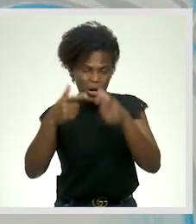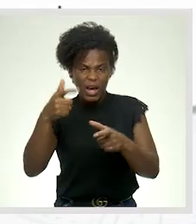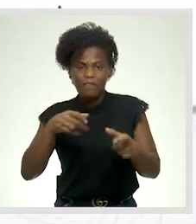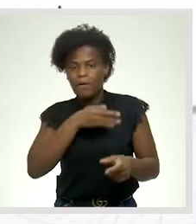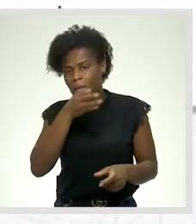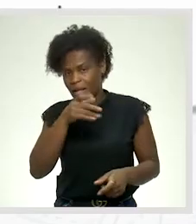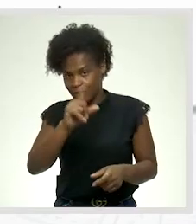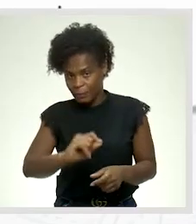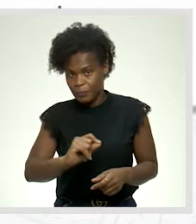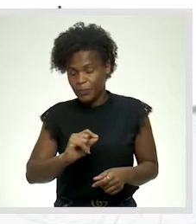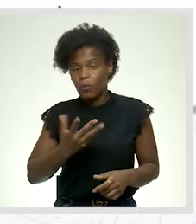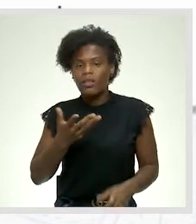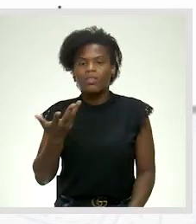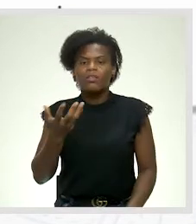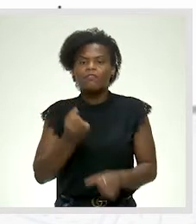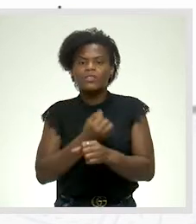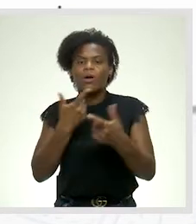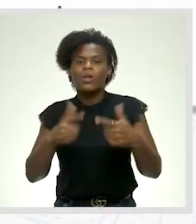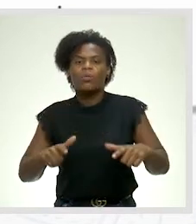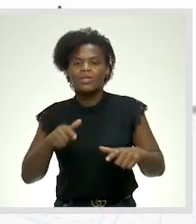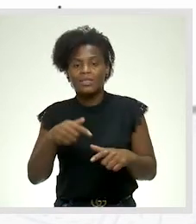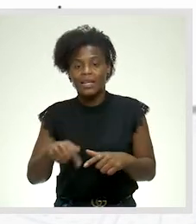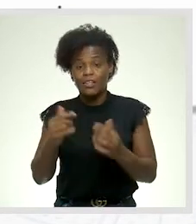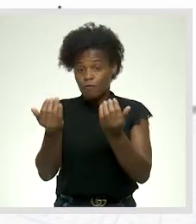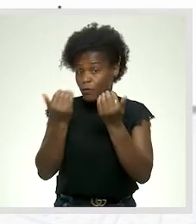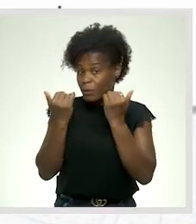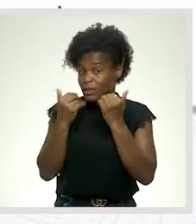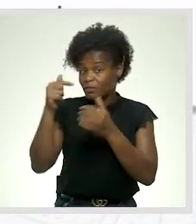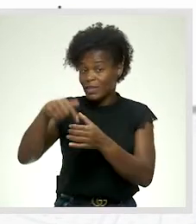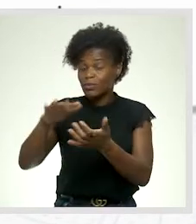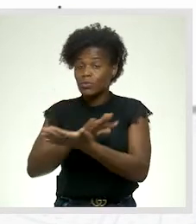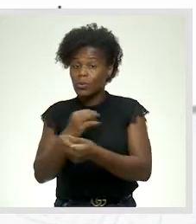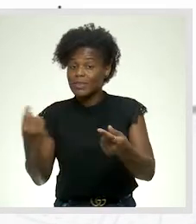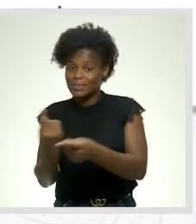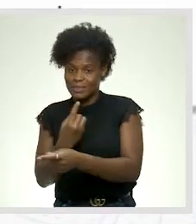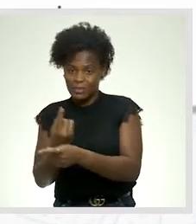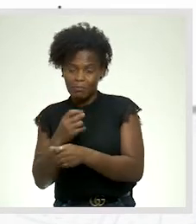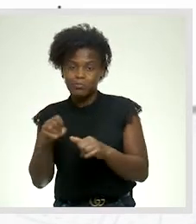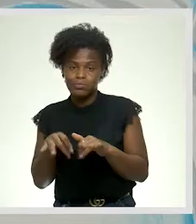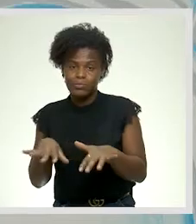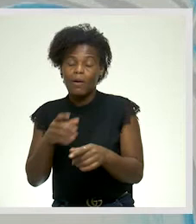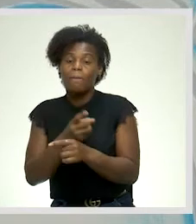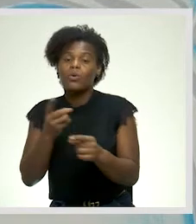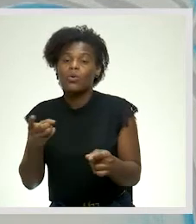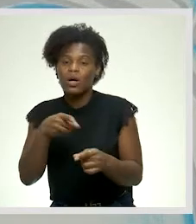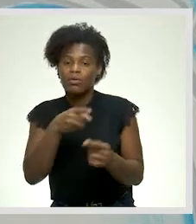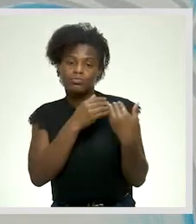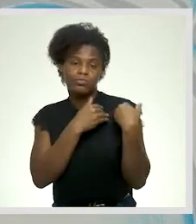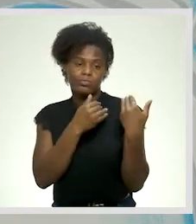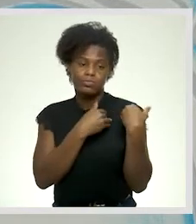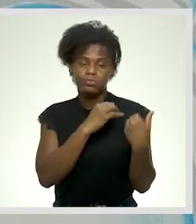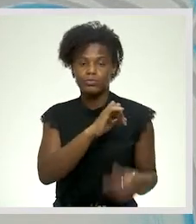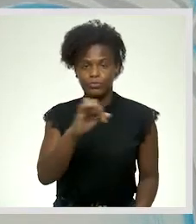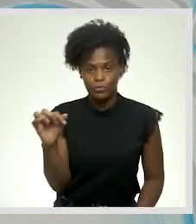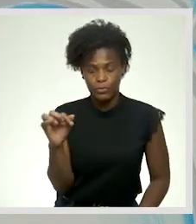familiar. Há o predomínio da função de linguagem informativo dentro de uma notícia, porque a sua